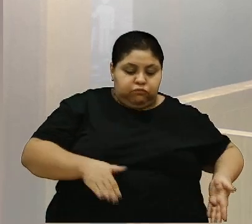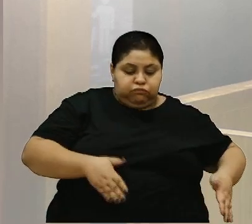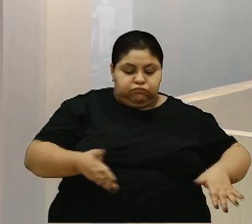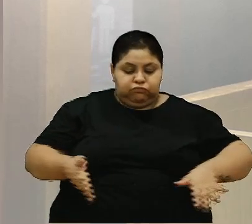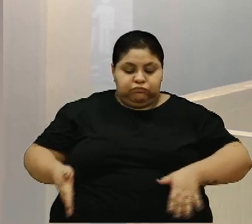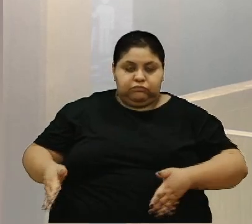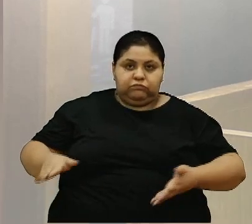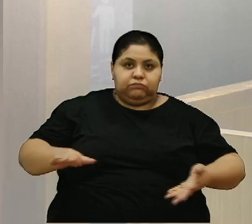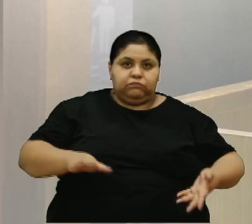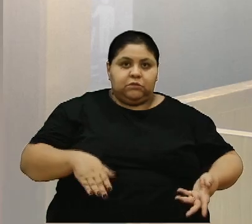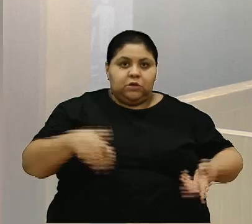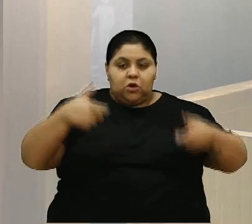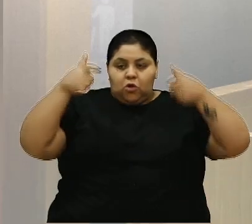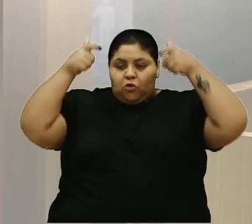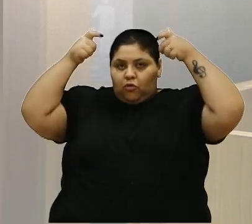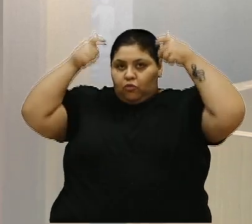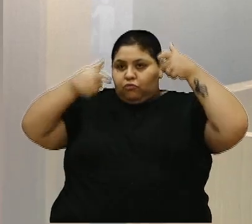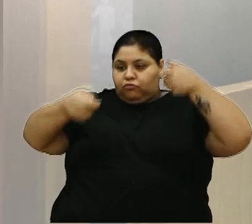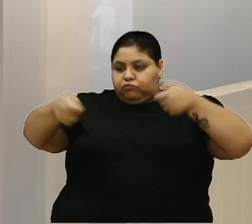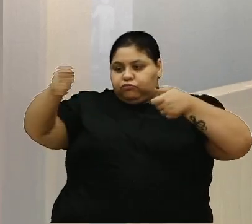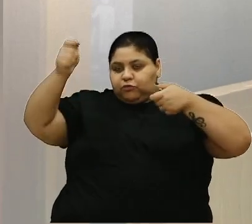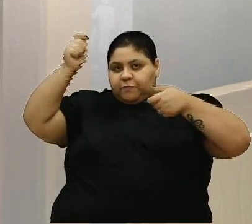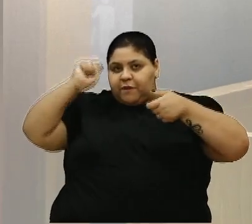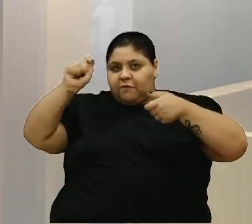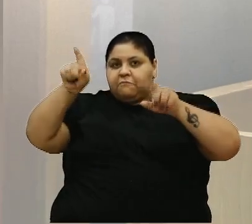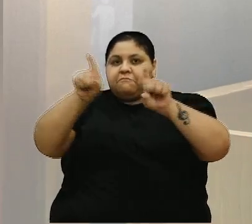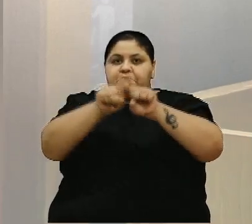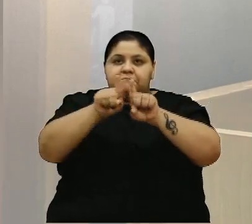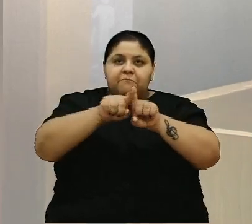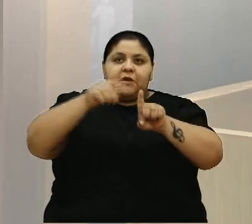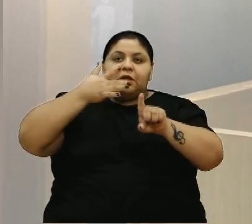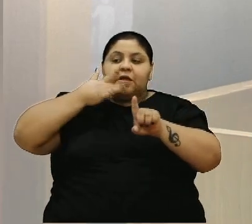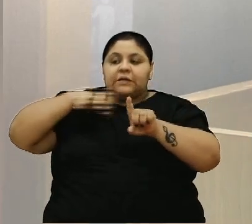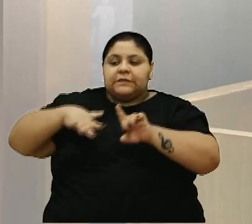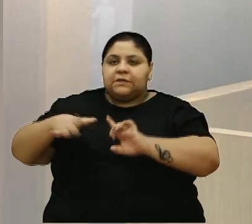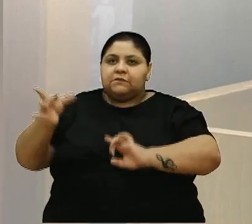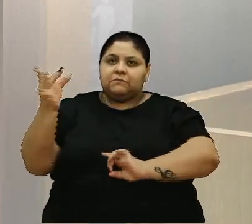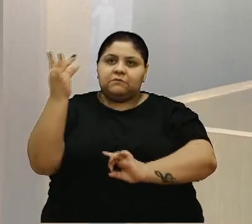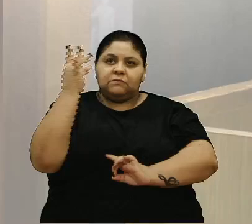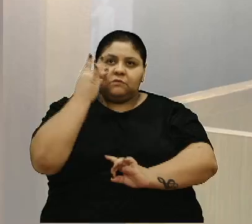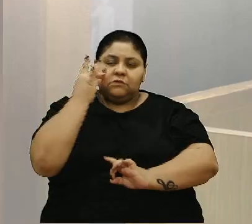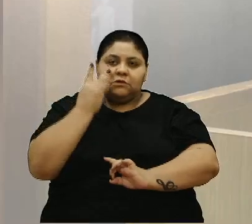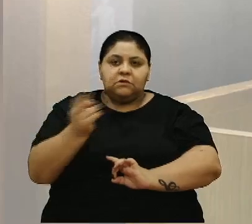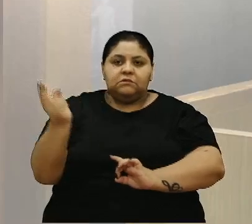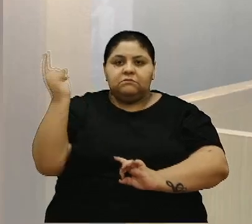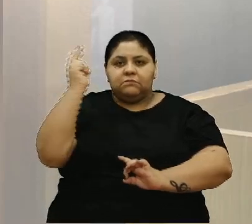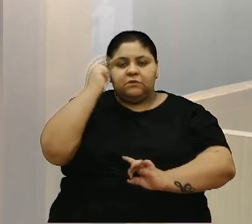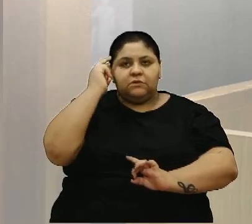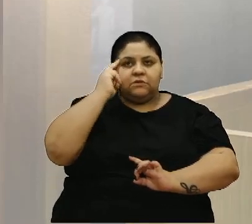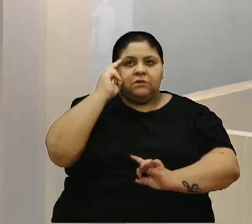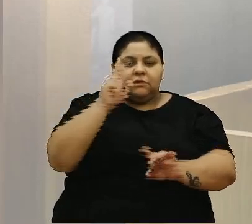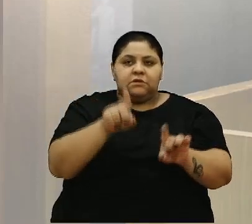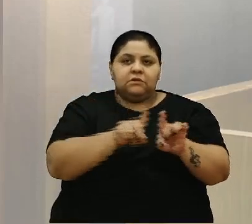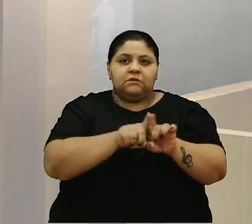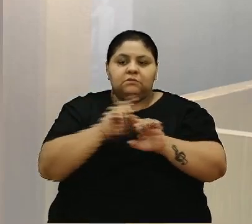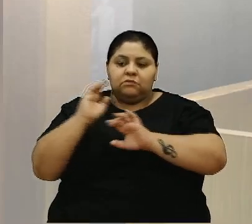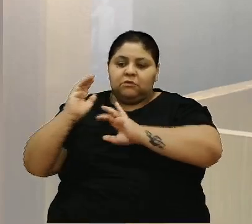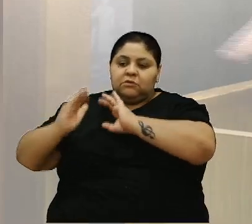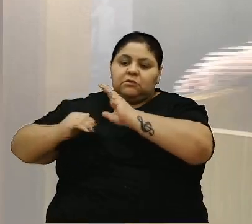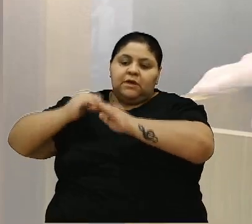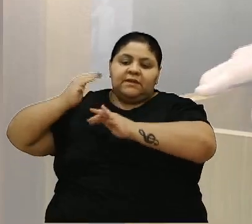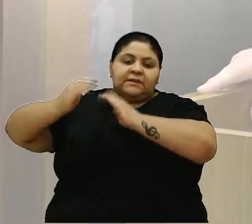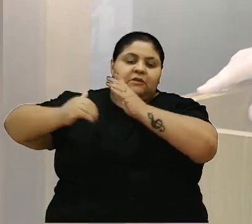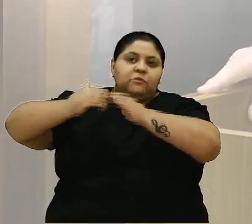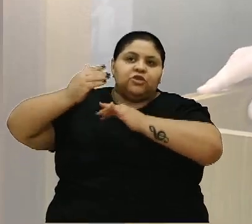peões, as crianças que estavam presentes, a cultura passando de geração em